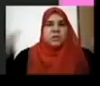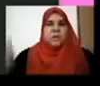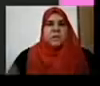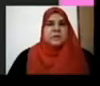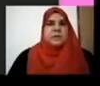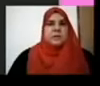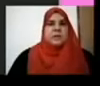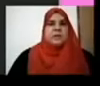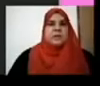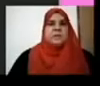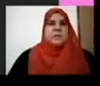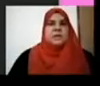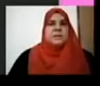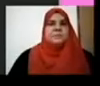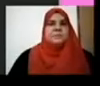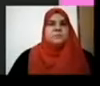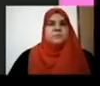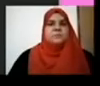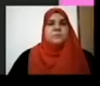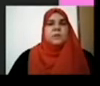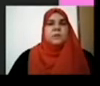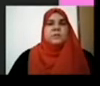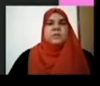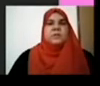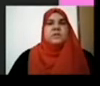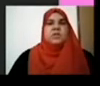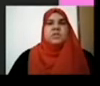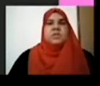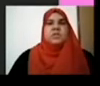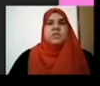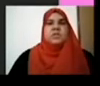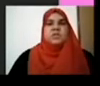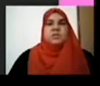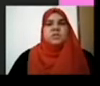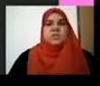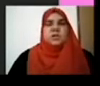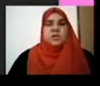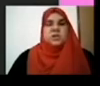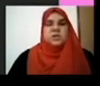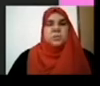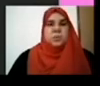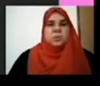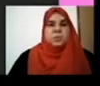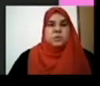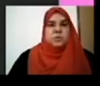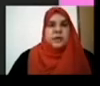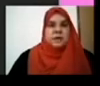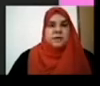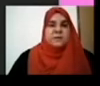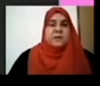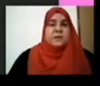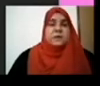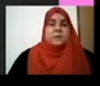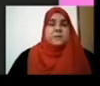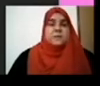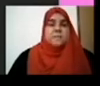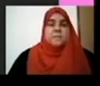a gente está aumentando aí nossa listinha de produtos